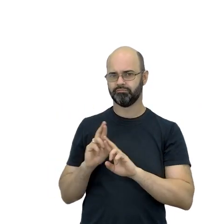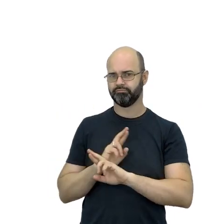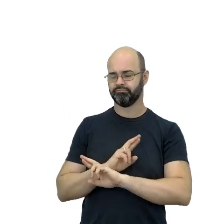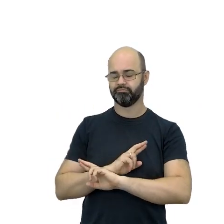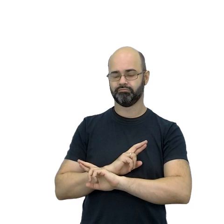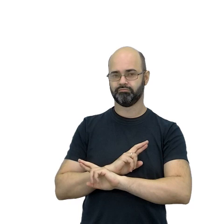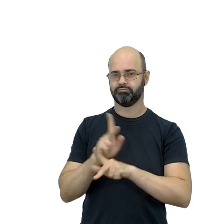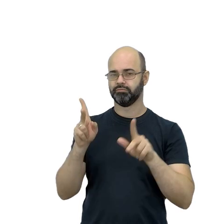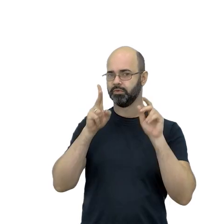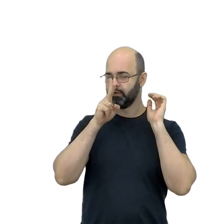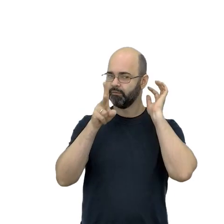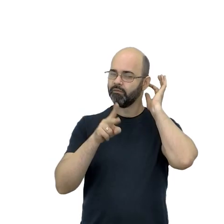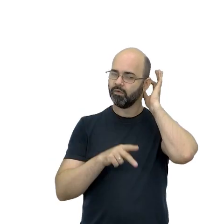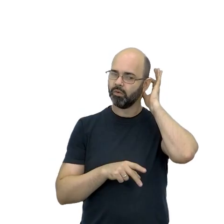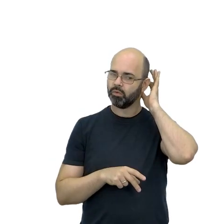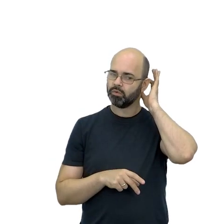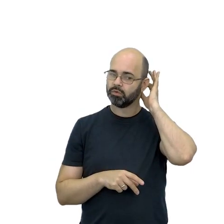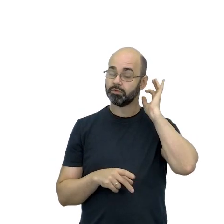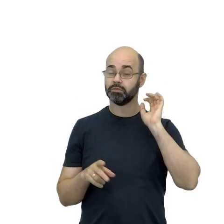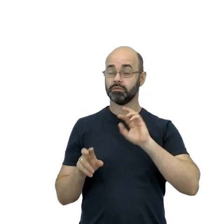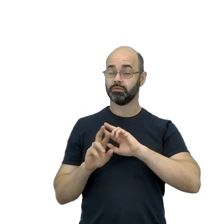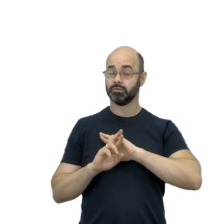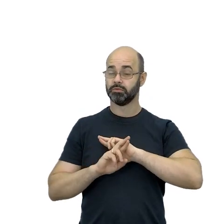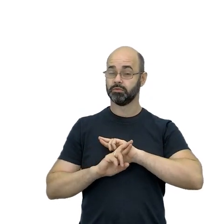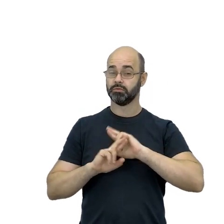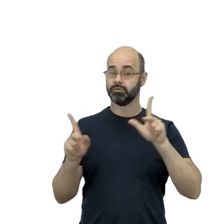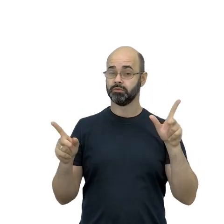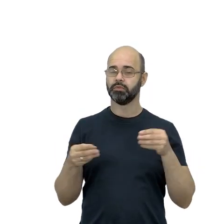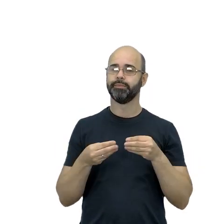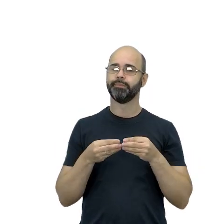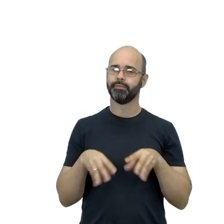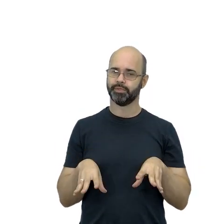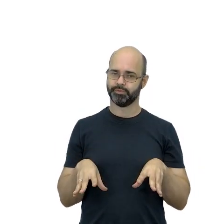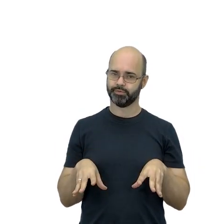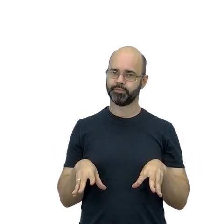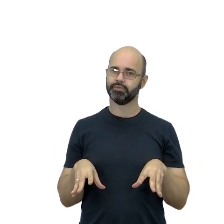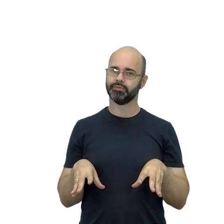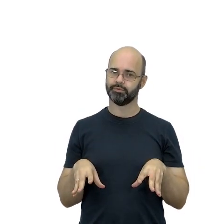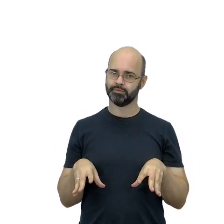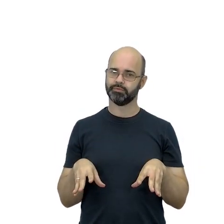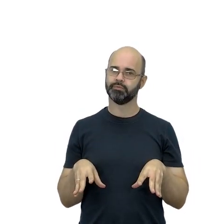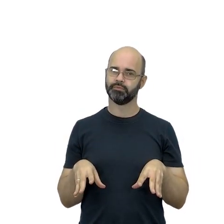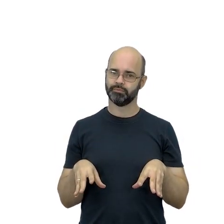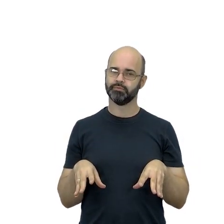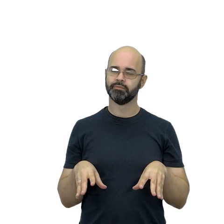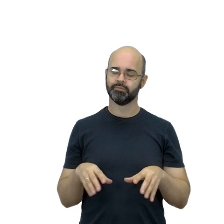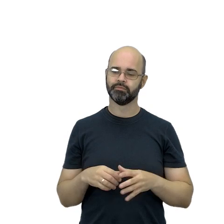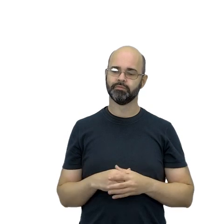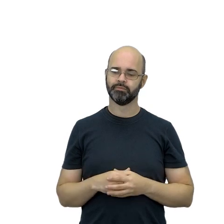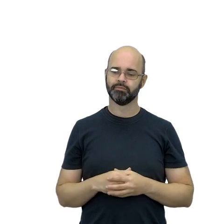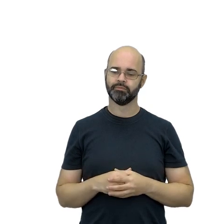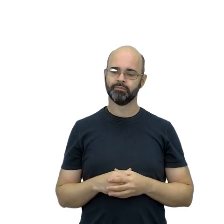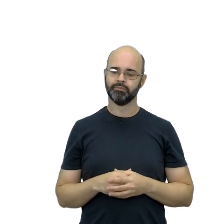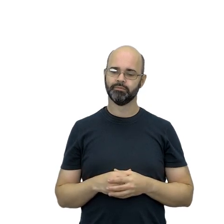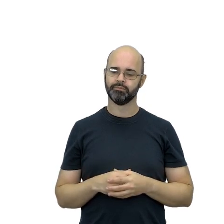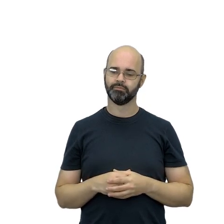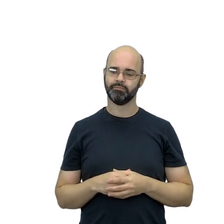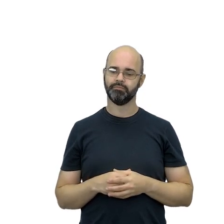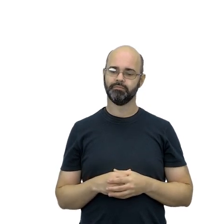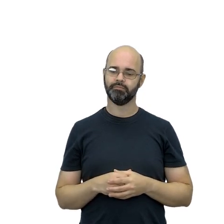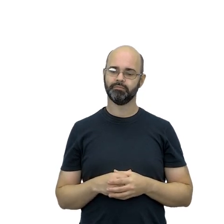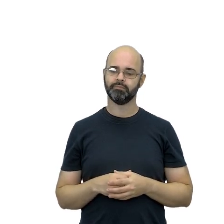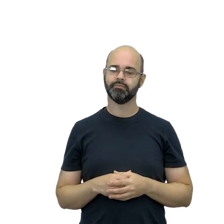muito grande e que essa diferença ela é prejudicial, né? Entendemos até o momento que ela